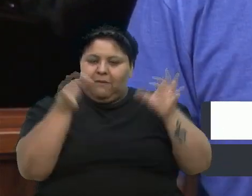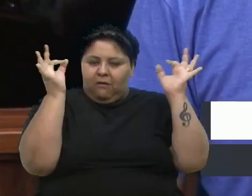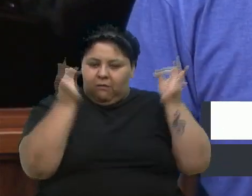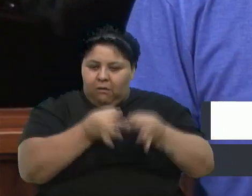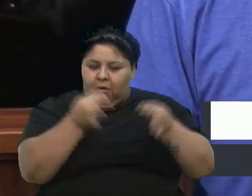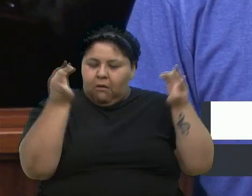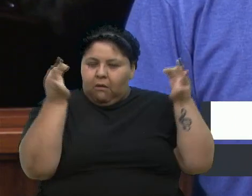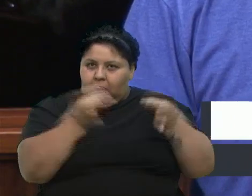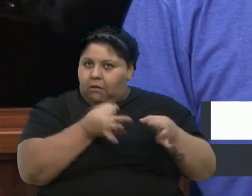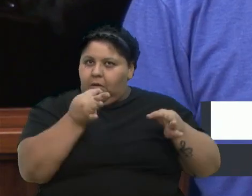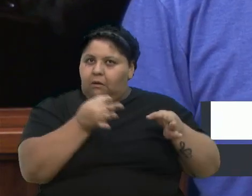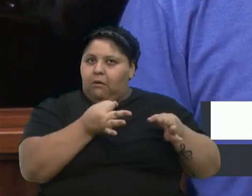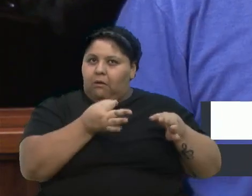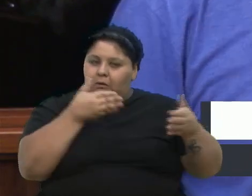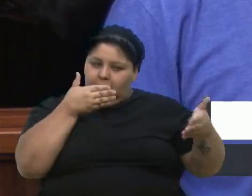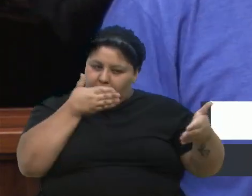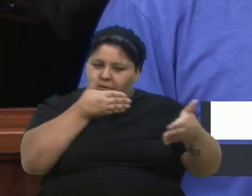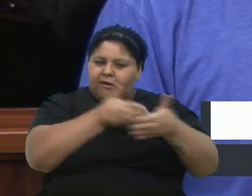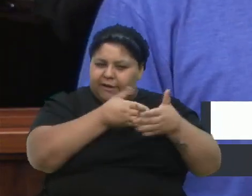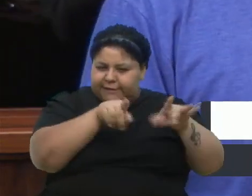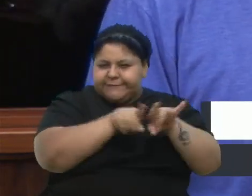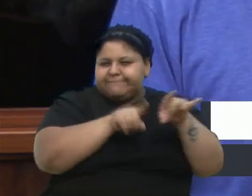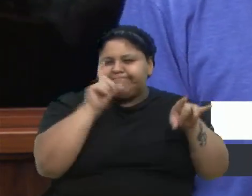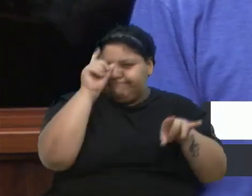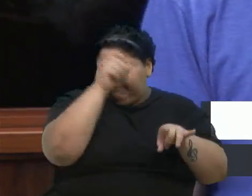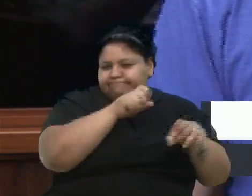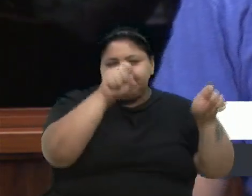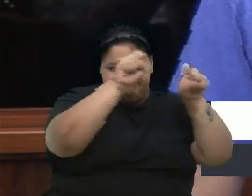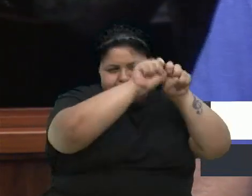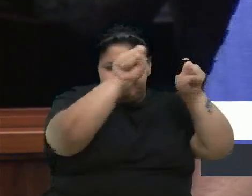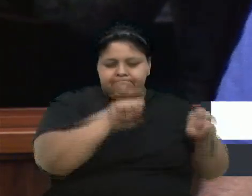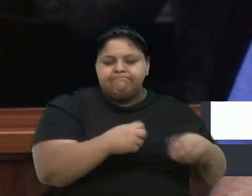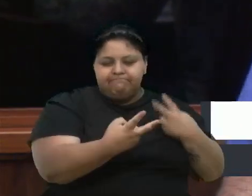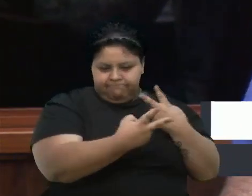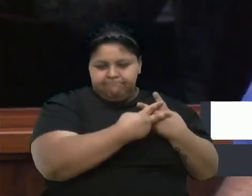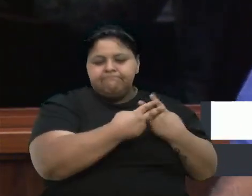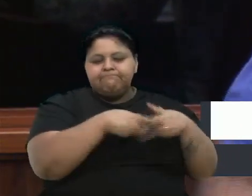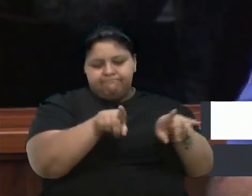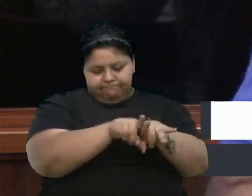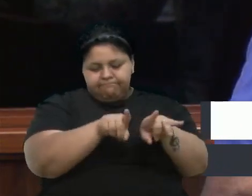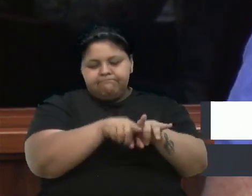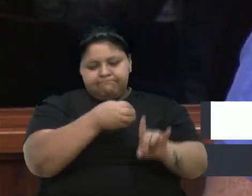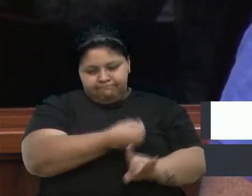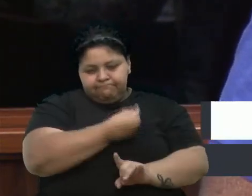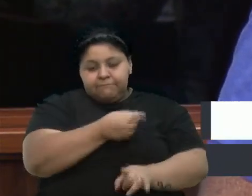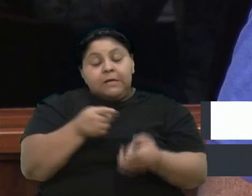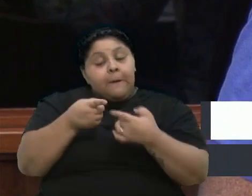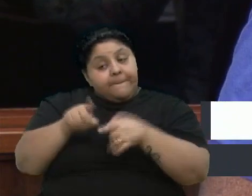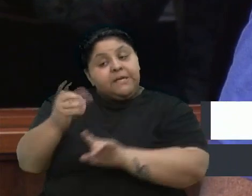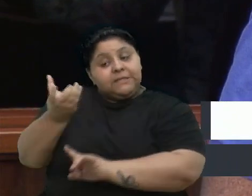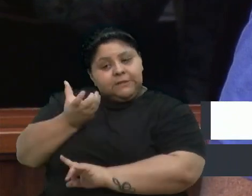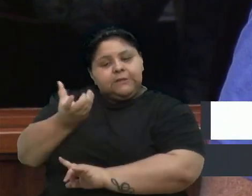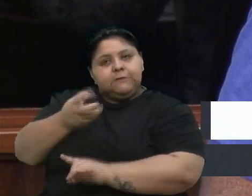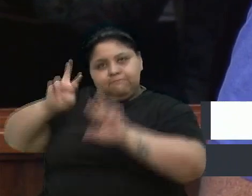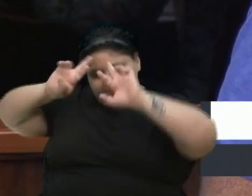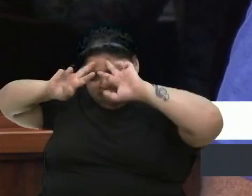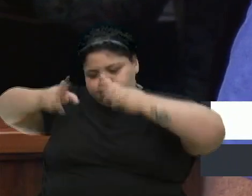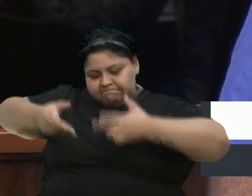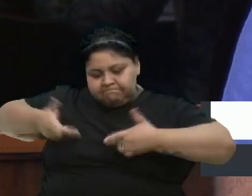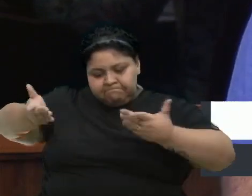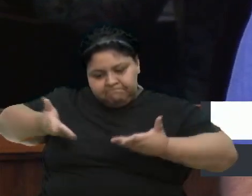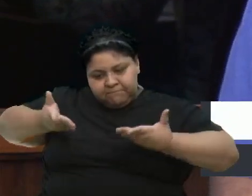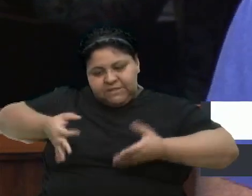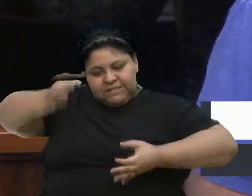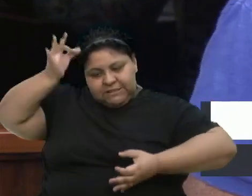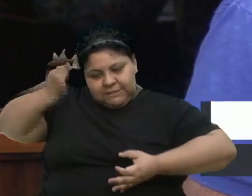diante dos limites e das dificuldades que o sistema prisional brasileiro vive, mas quis fazer esse reconhecimento aqui